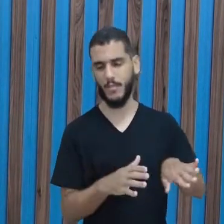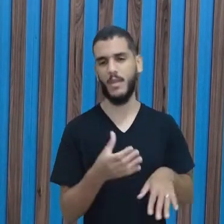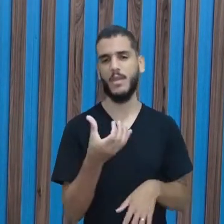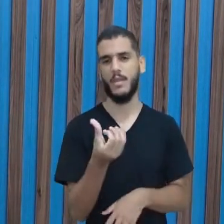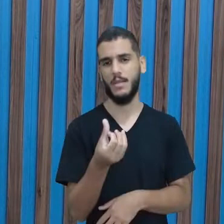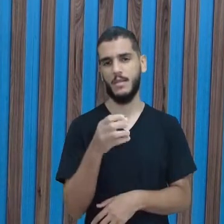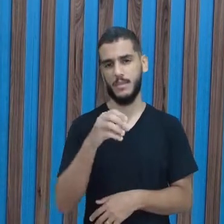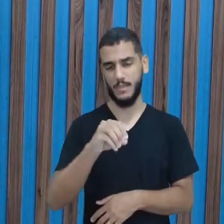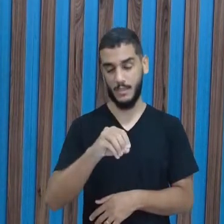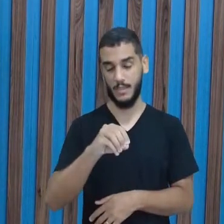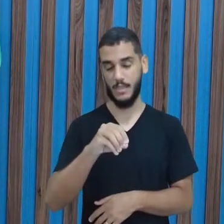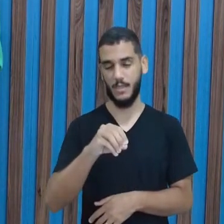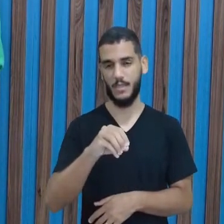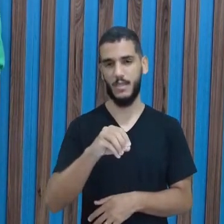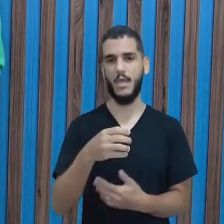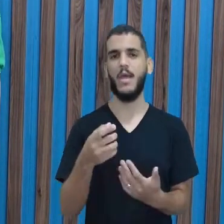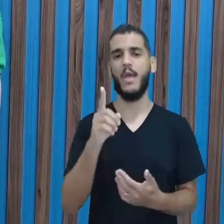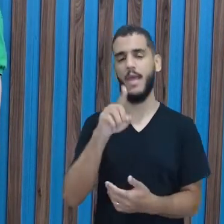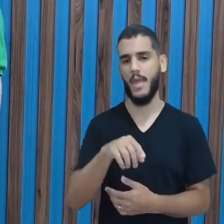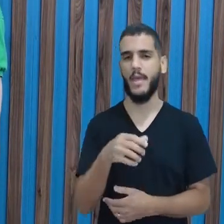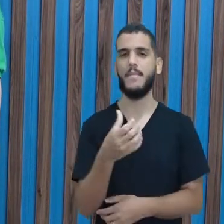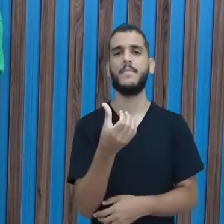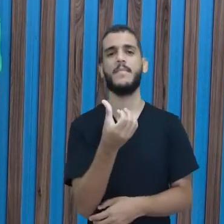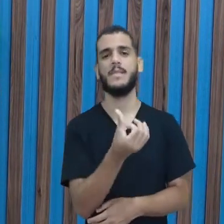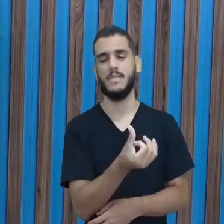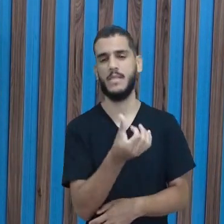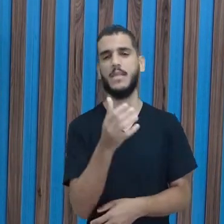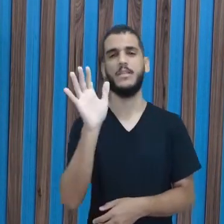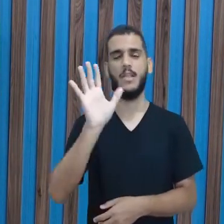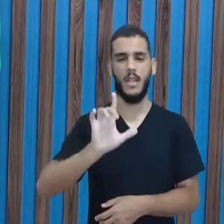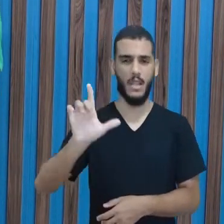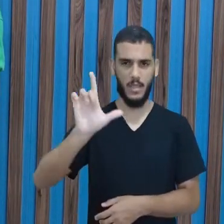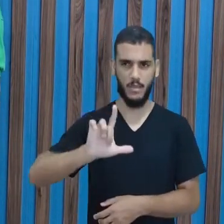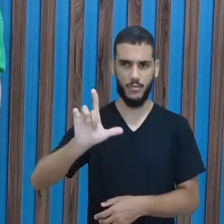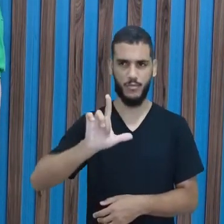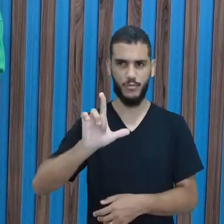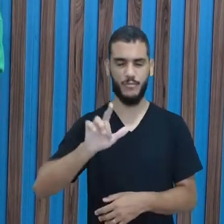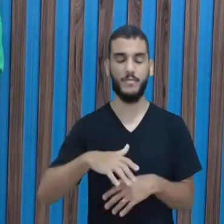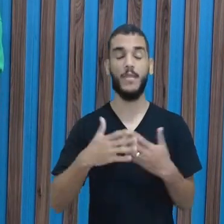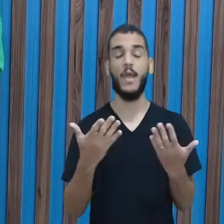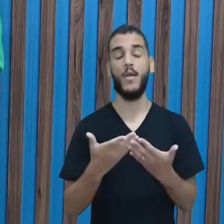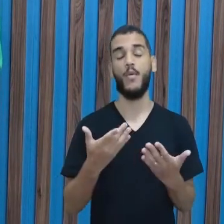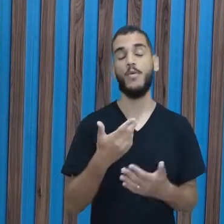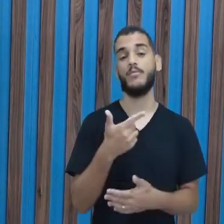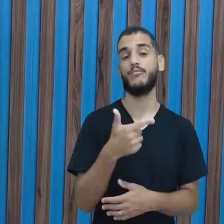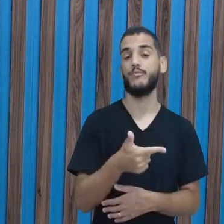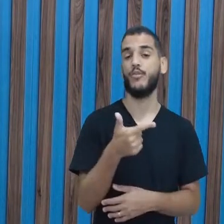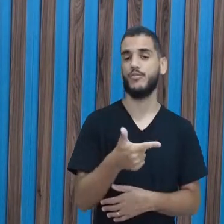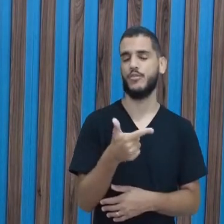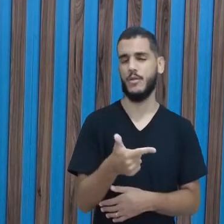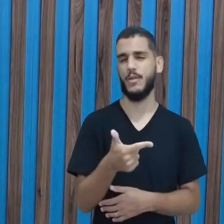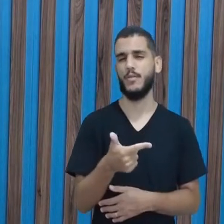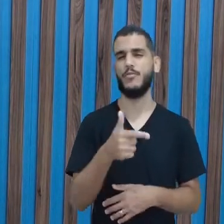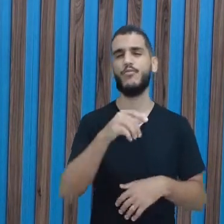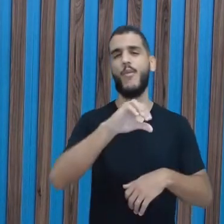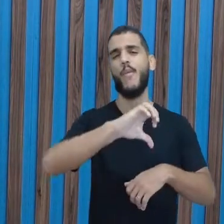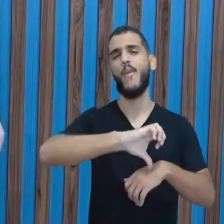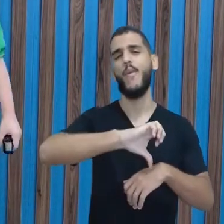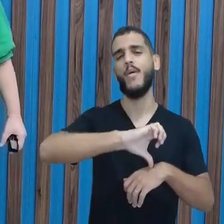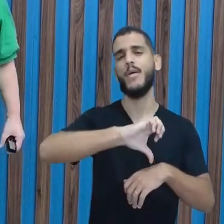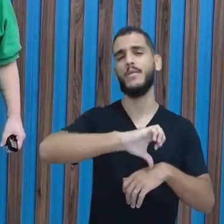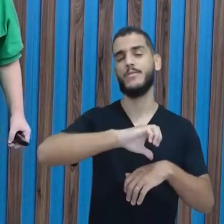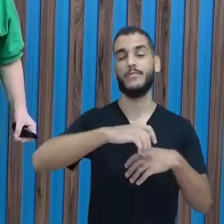60 galões com 6 litros, desculpa pessoal, com 2 litros, galões de 2 litros, quantos